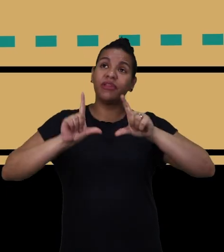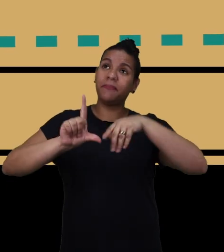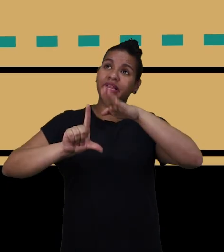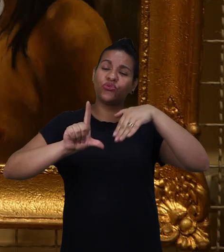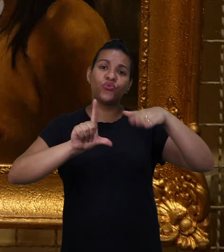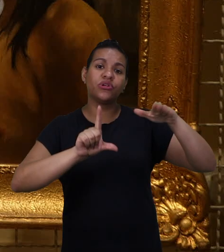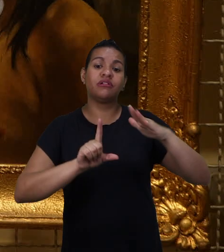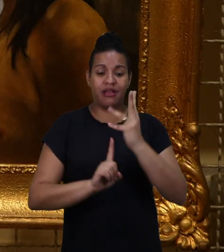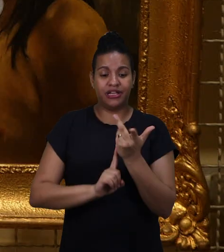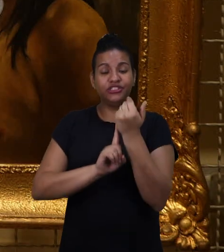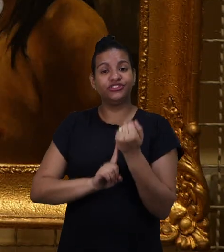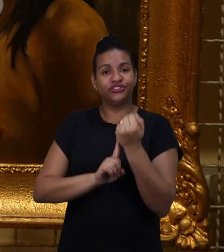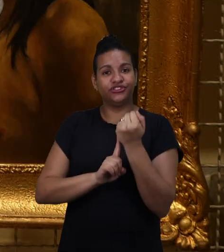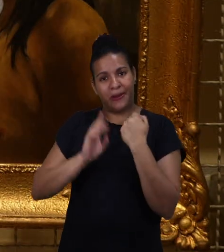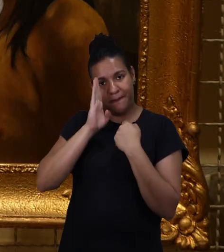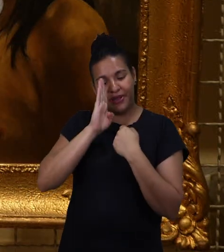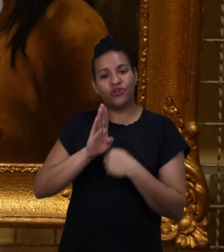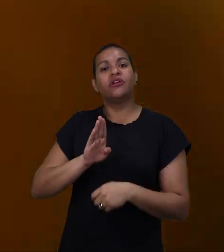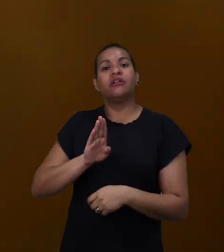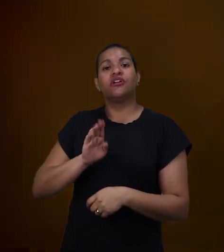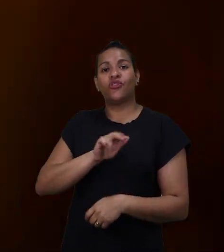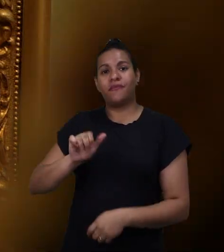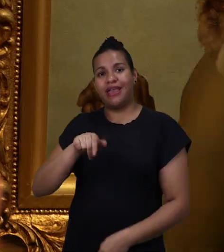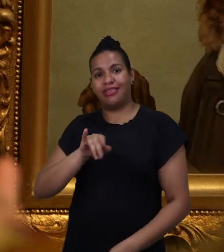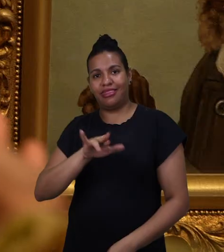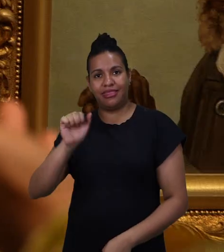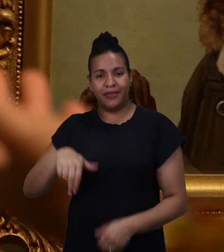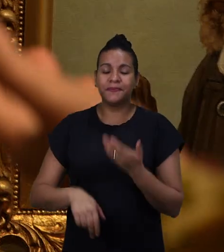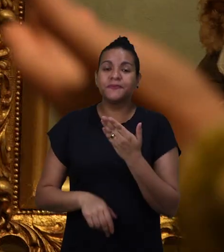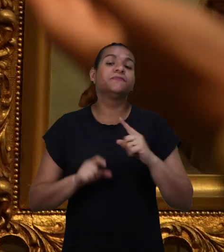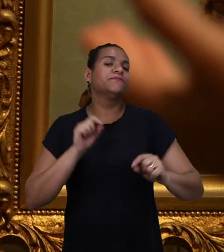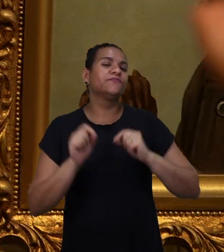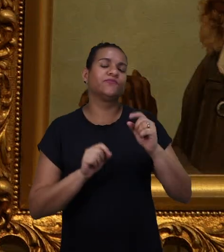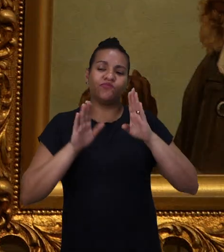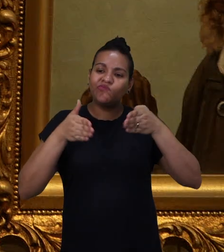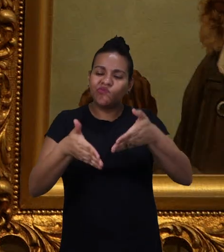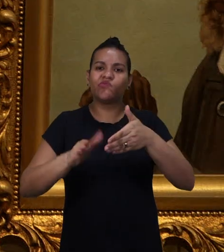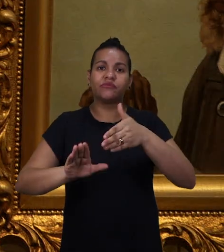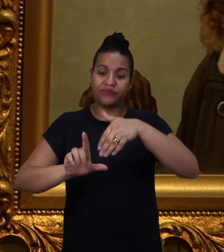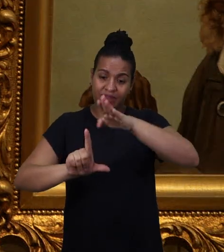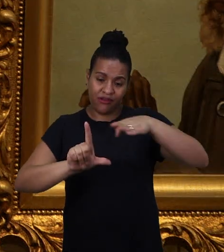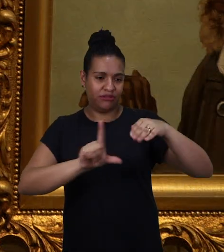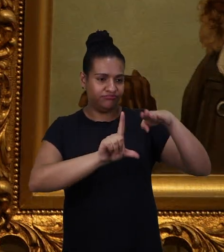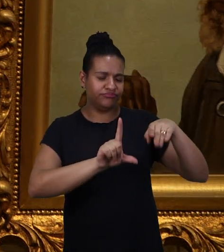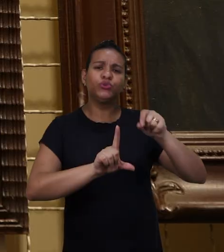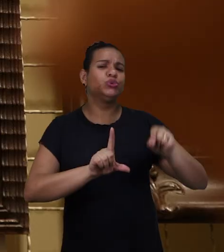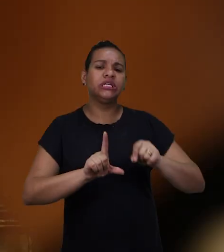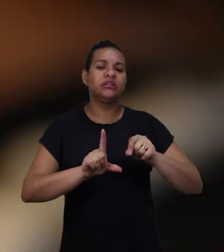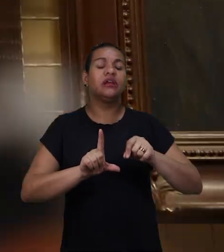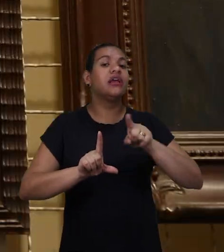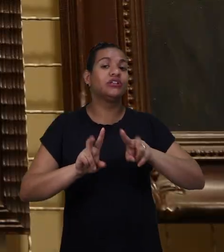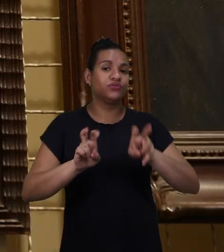33 retratos pintados por um artista belga chamado Adrian Van Emelen. E a especificidade desses retratos